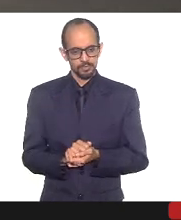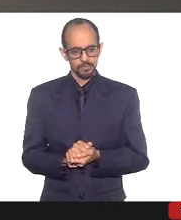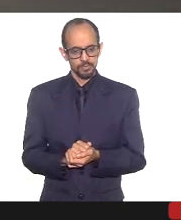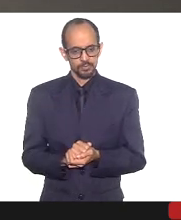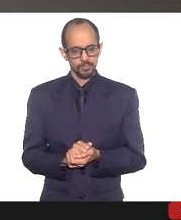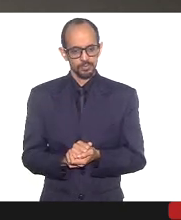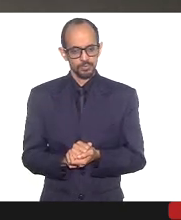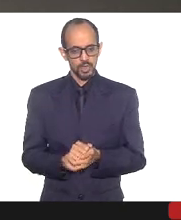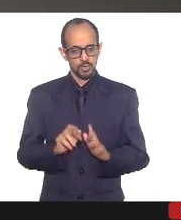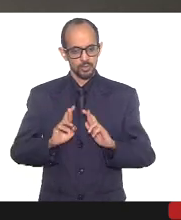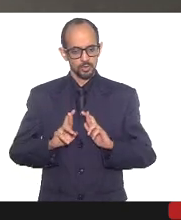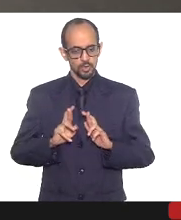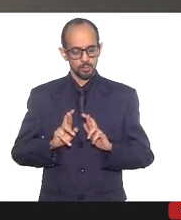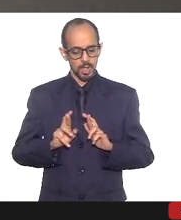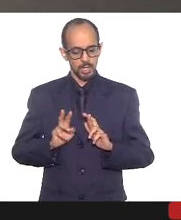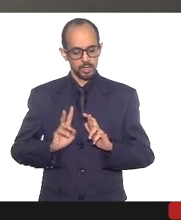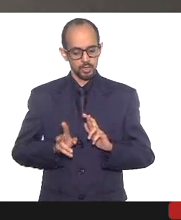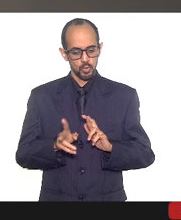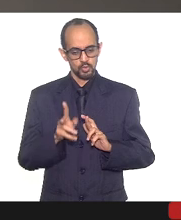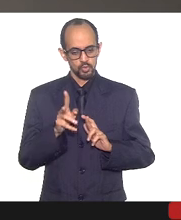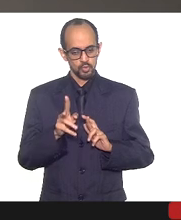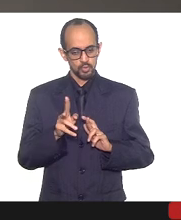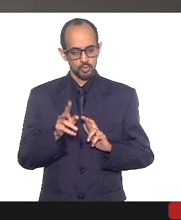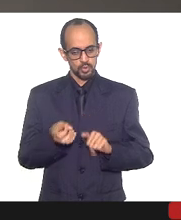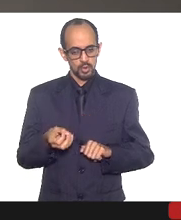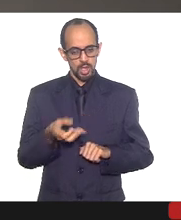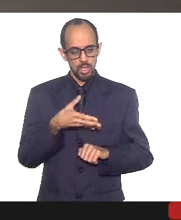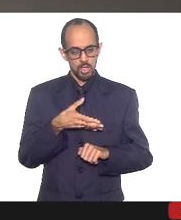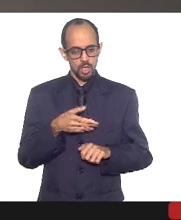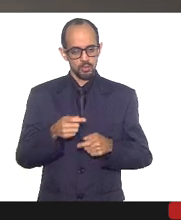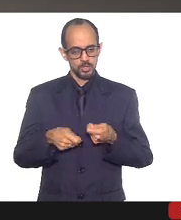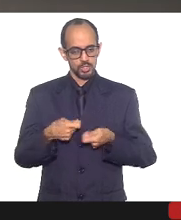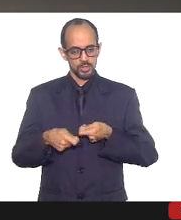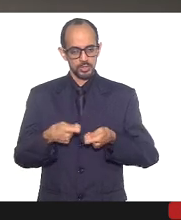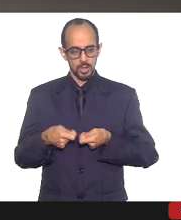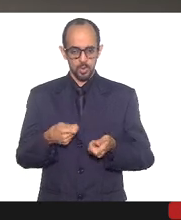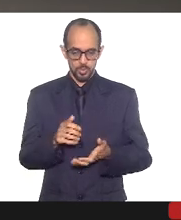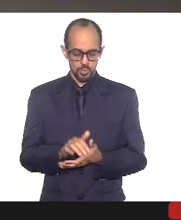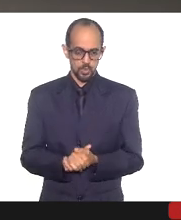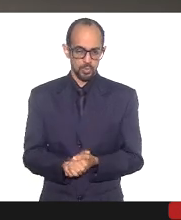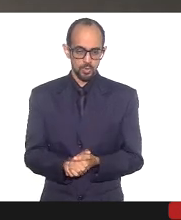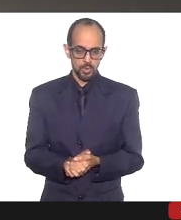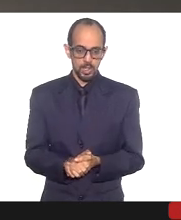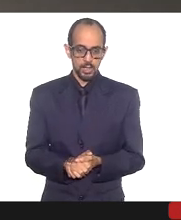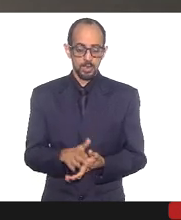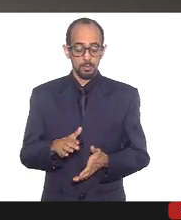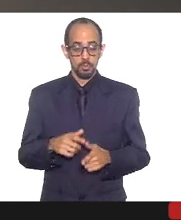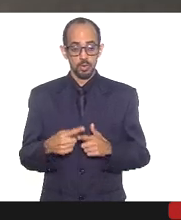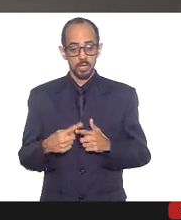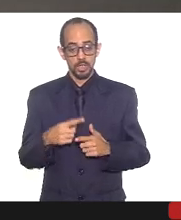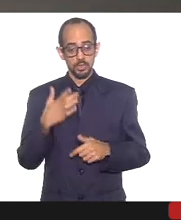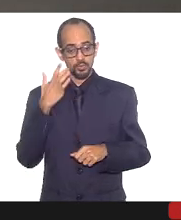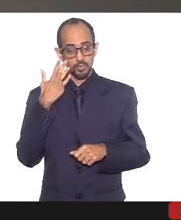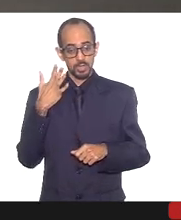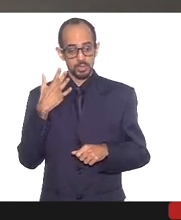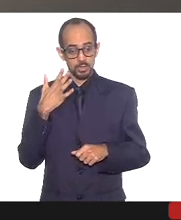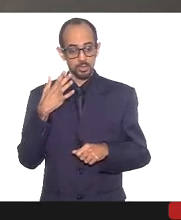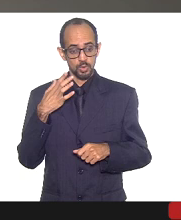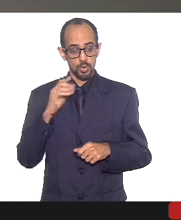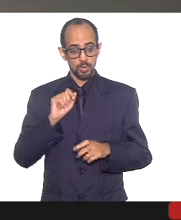Espero que tenha continuidade na nova gestão, porque foi um trabalho realmente que nos facilitou discutir uma série de